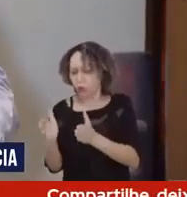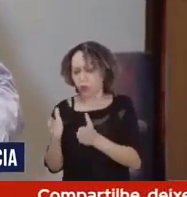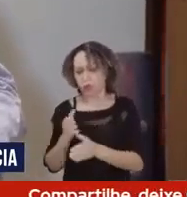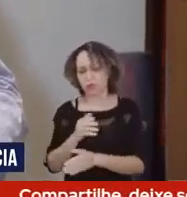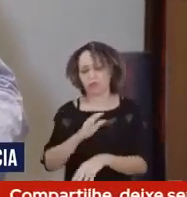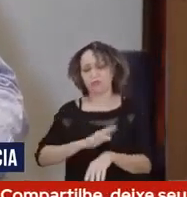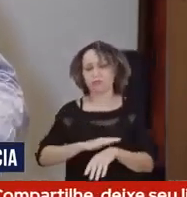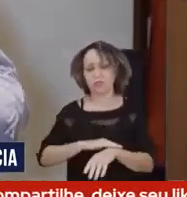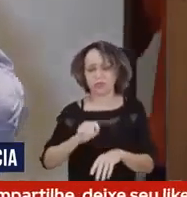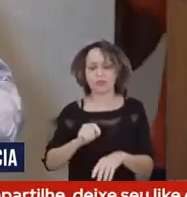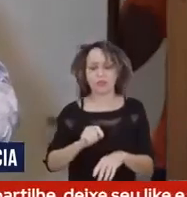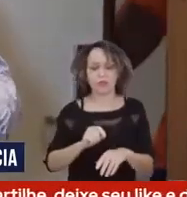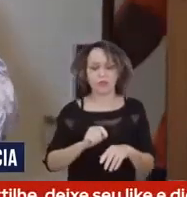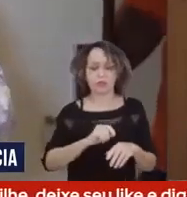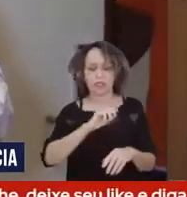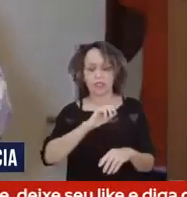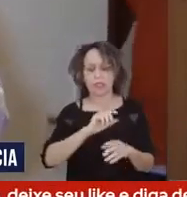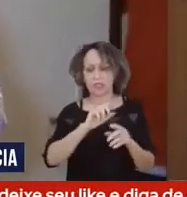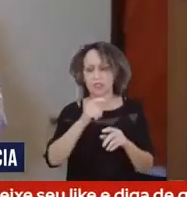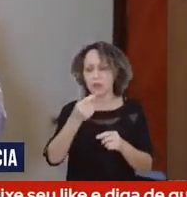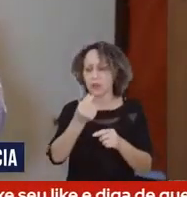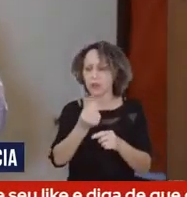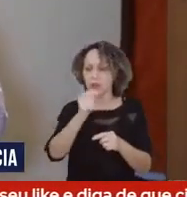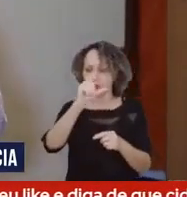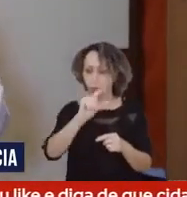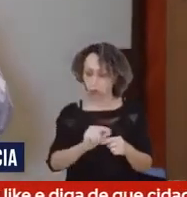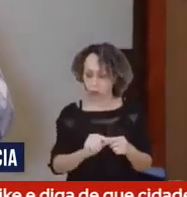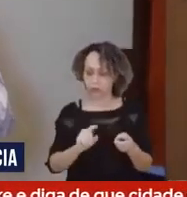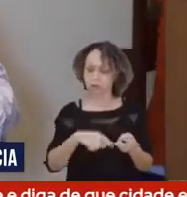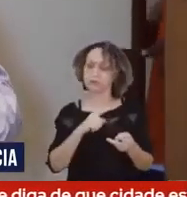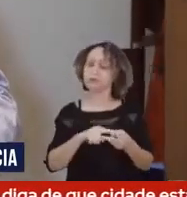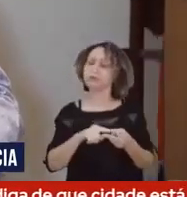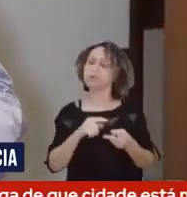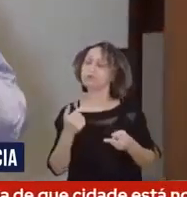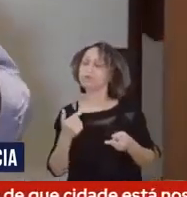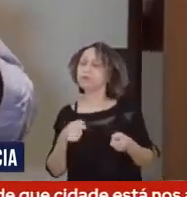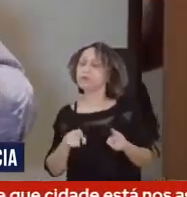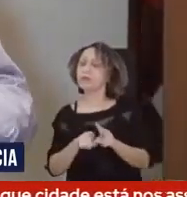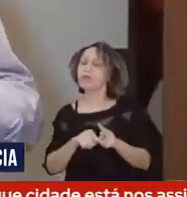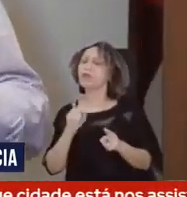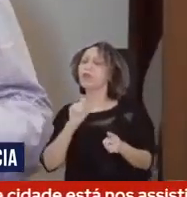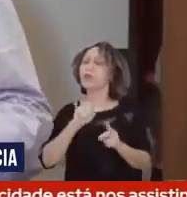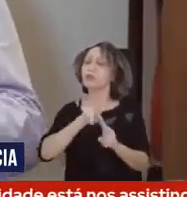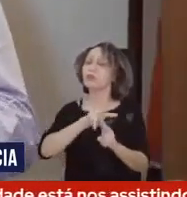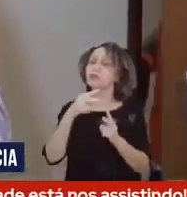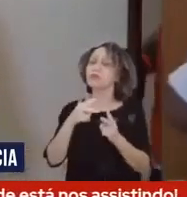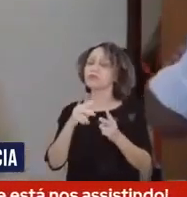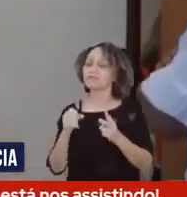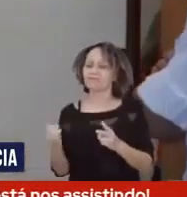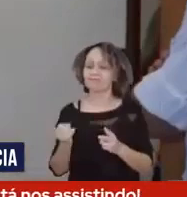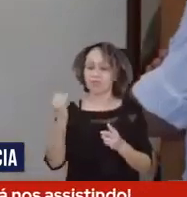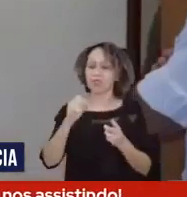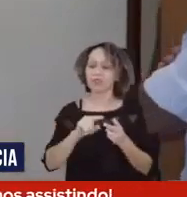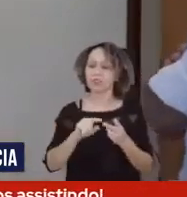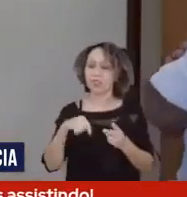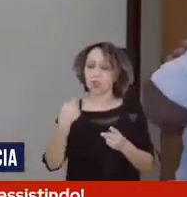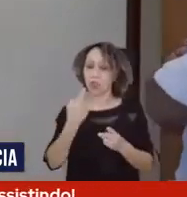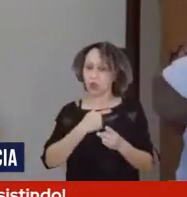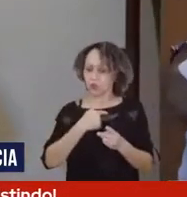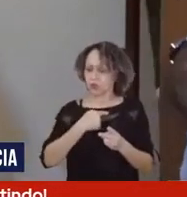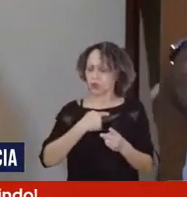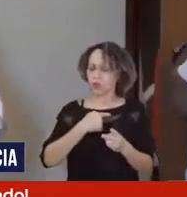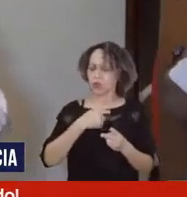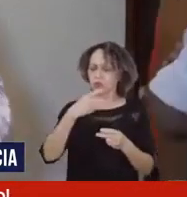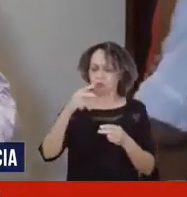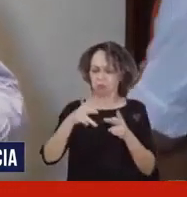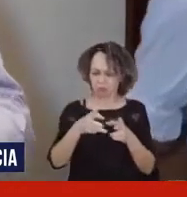trazer alguns dados para isso. Uma outra dimensão fundamental é que, apesar de sermos autossuficiente no petróleo, né?